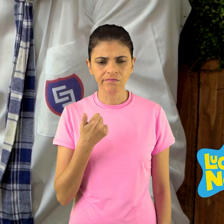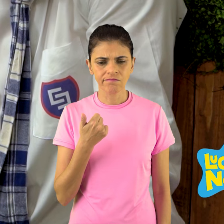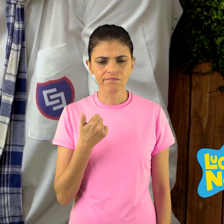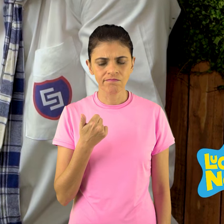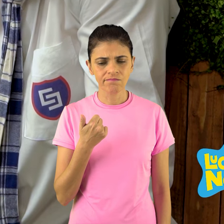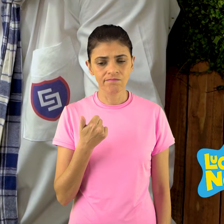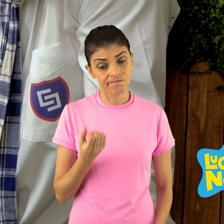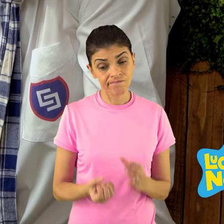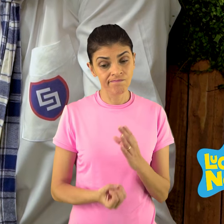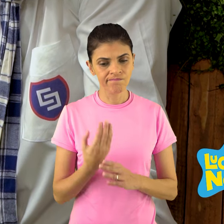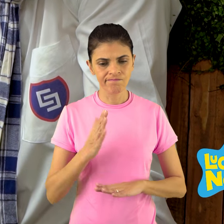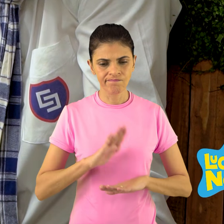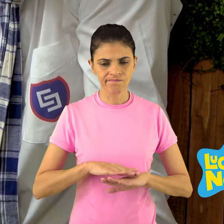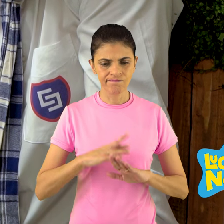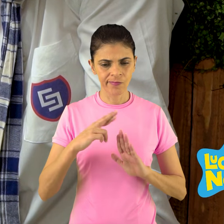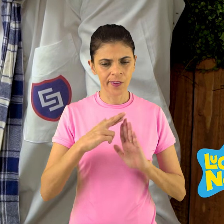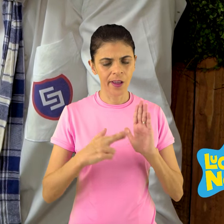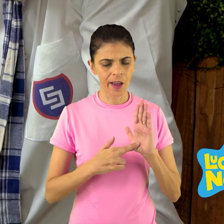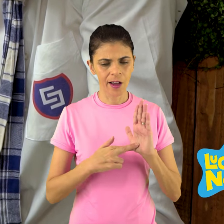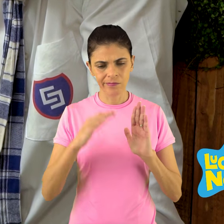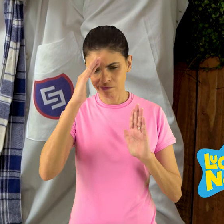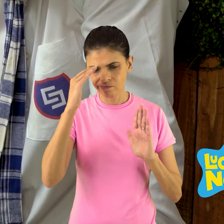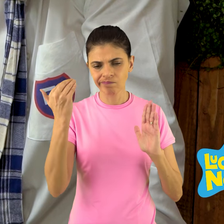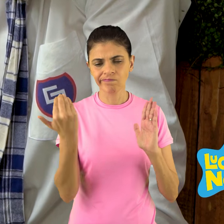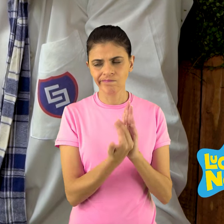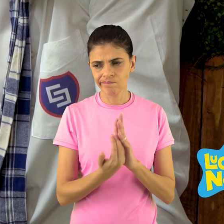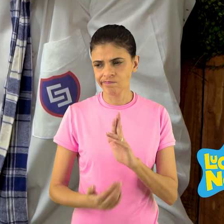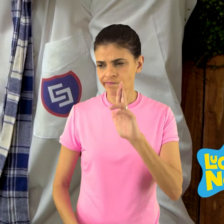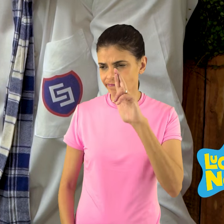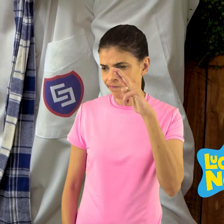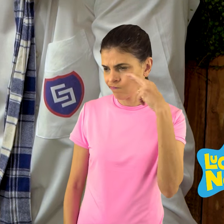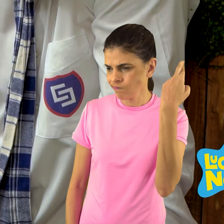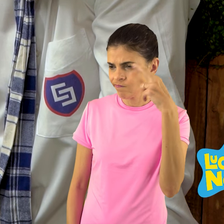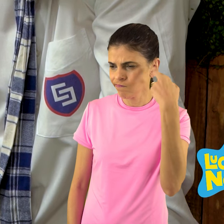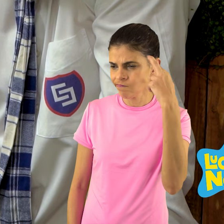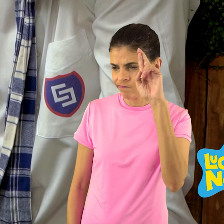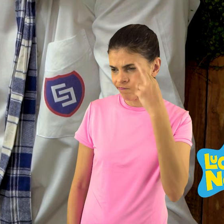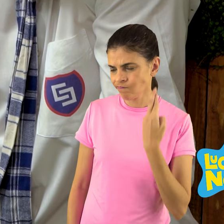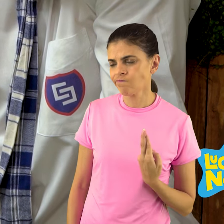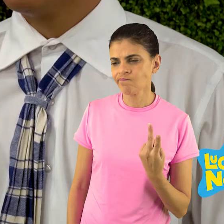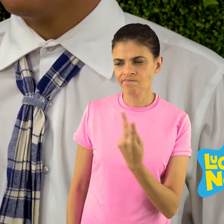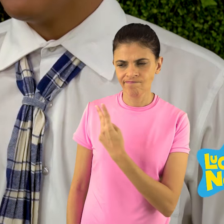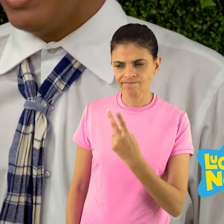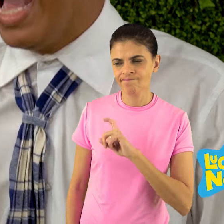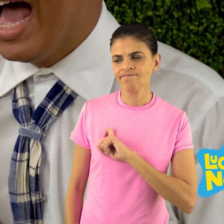Regras foram feitas para serem seguidas. E a Raíssa e o Rafael se deram bem dessa vez.